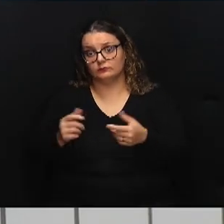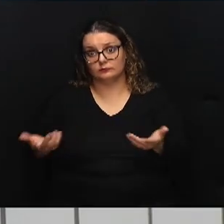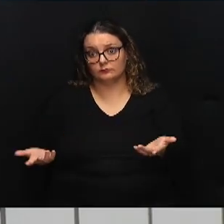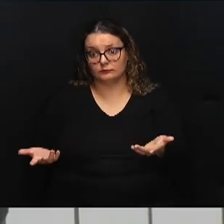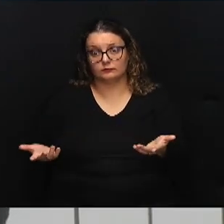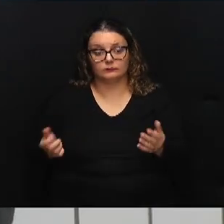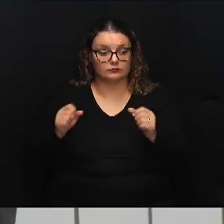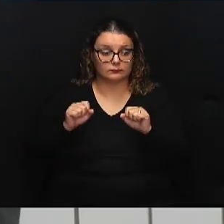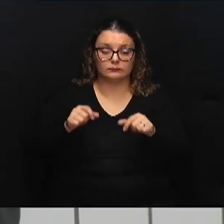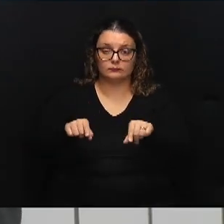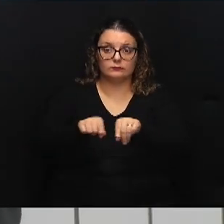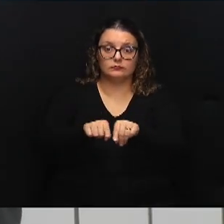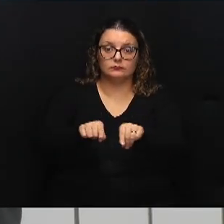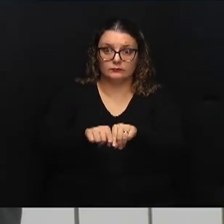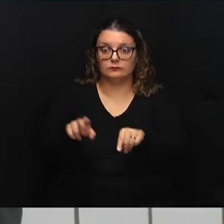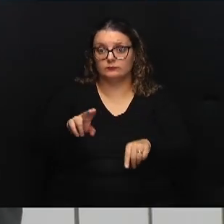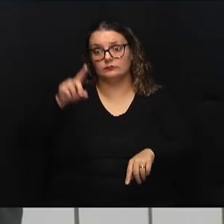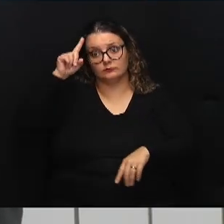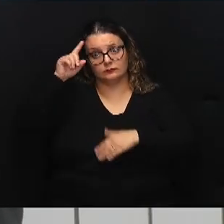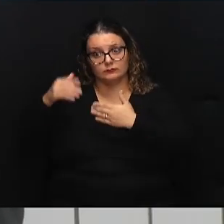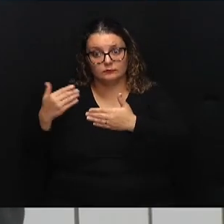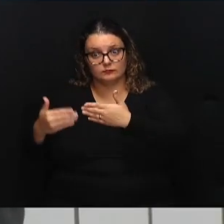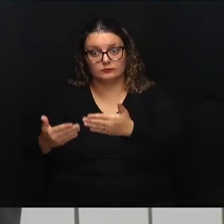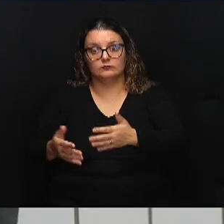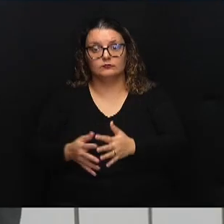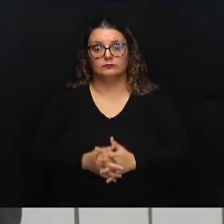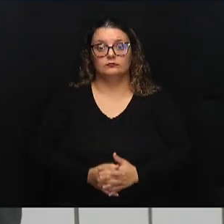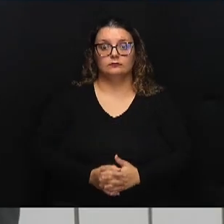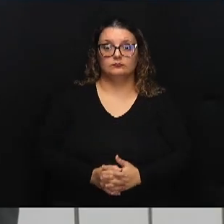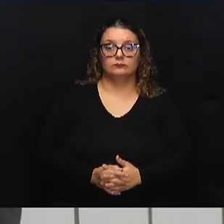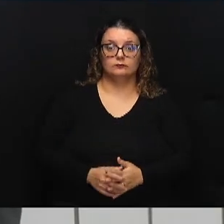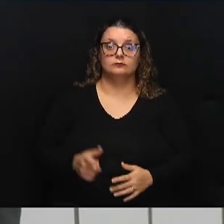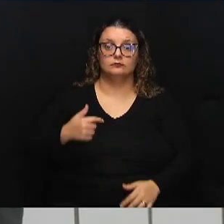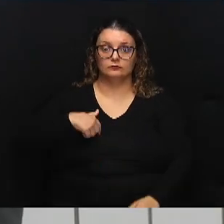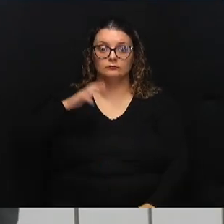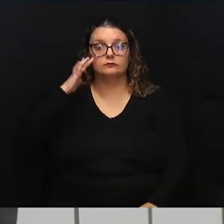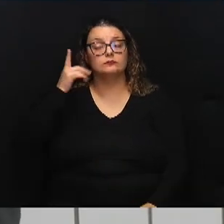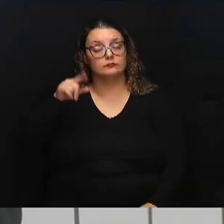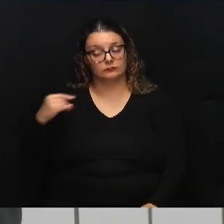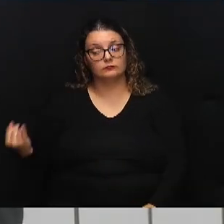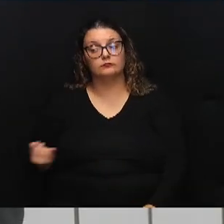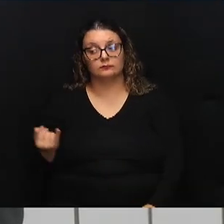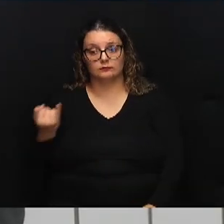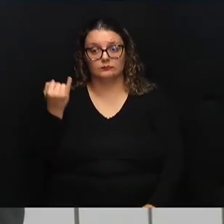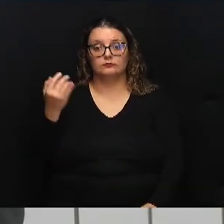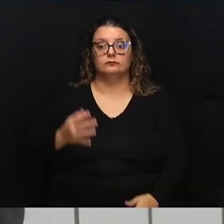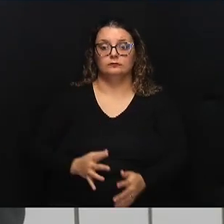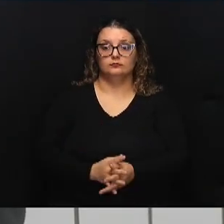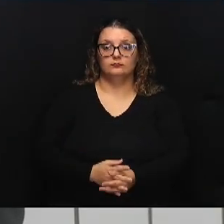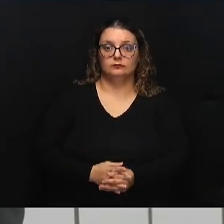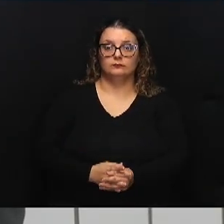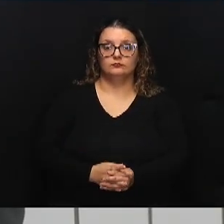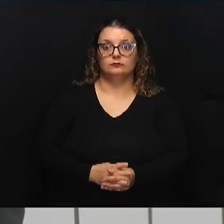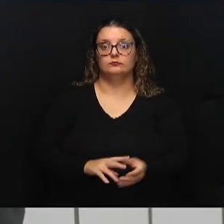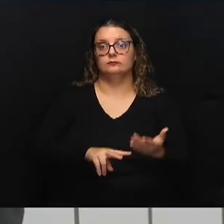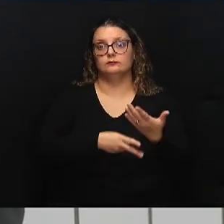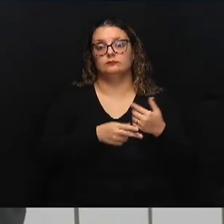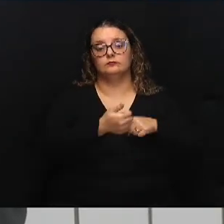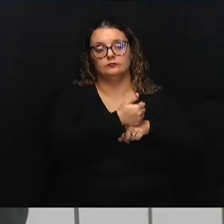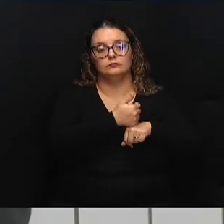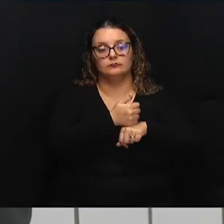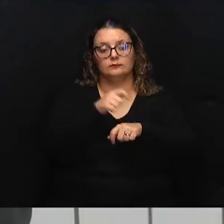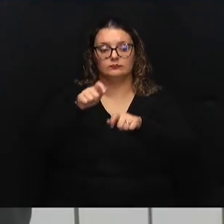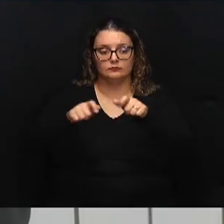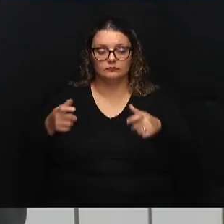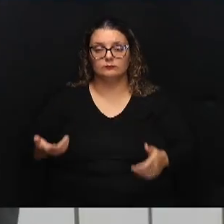você pode inclusive aplicar no seu dia a dia. E eu acho que isso é importantíssimo para efeito de carreira, tanto para uma